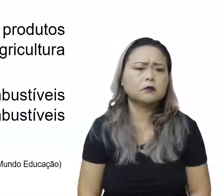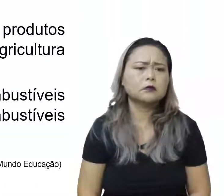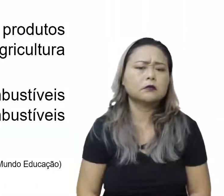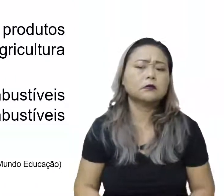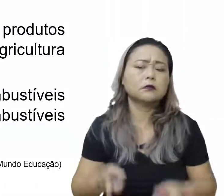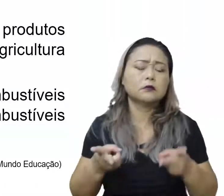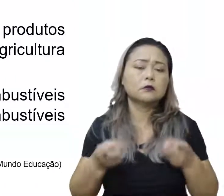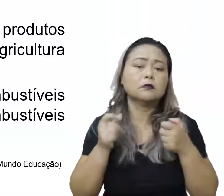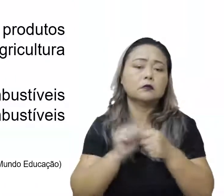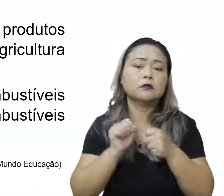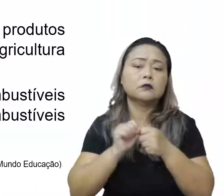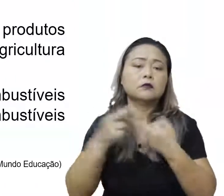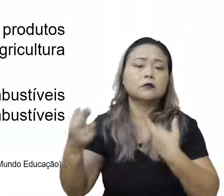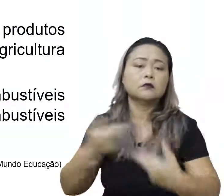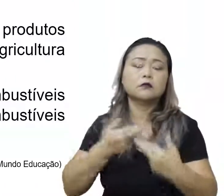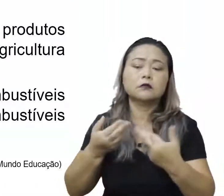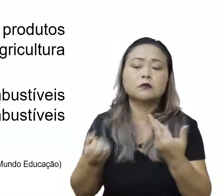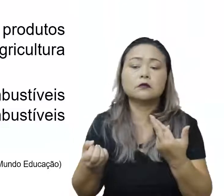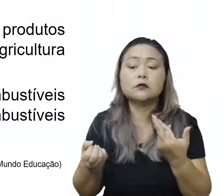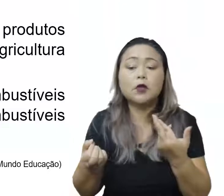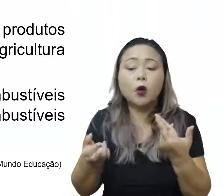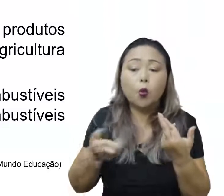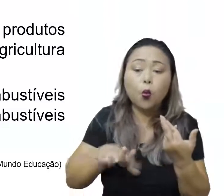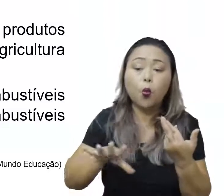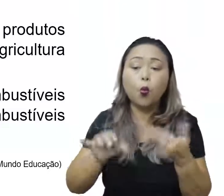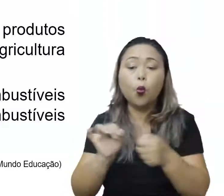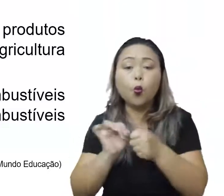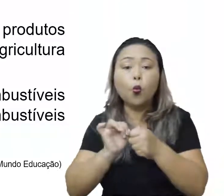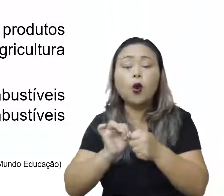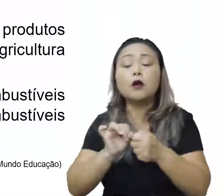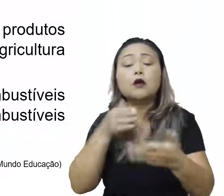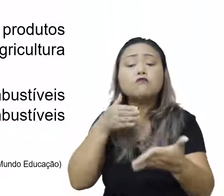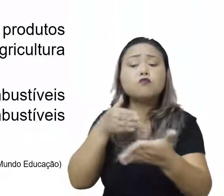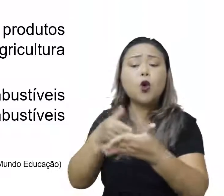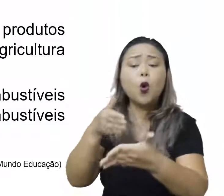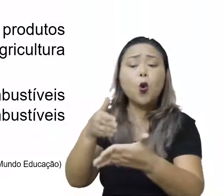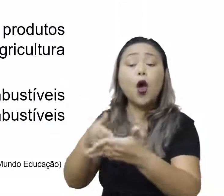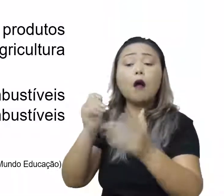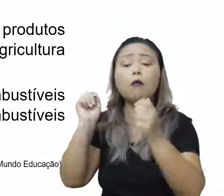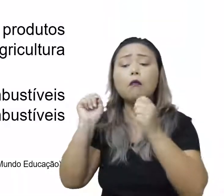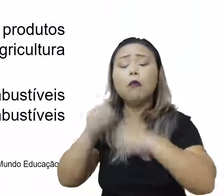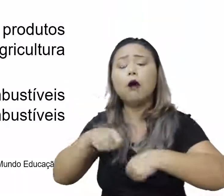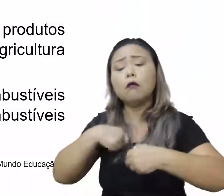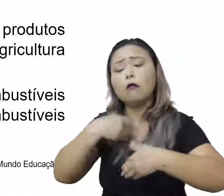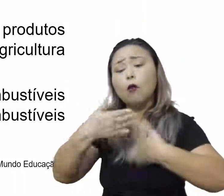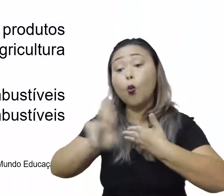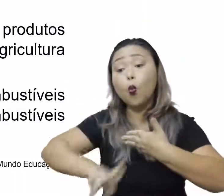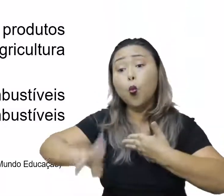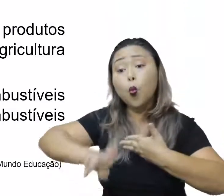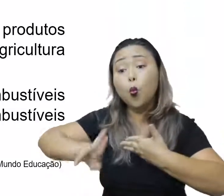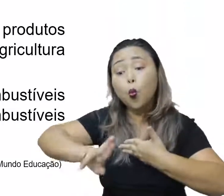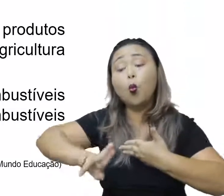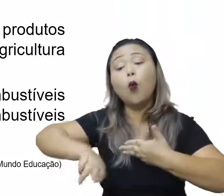Reconhecer que os recursos renováveis são finitos e podem se esgotar a longo prazo.